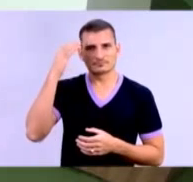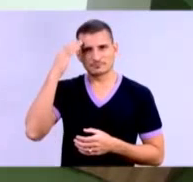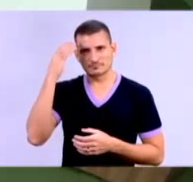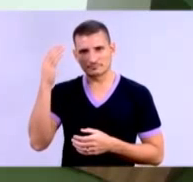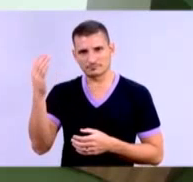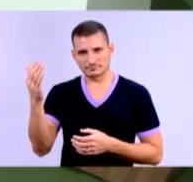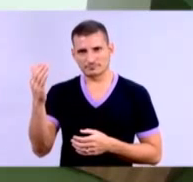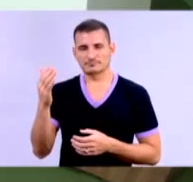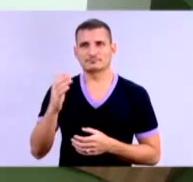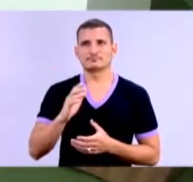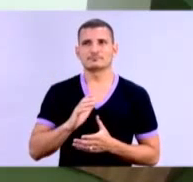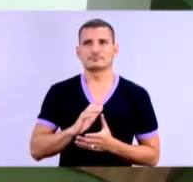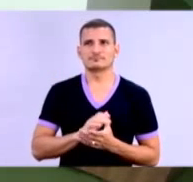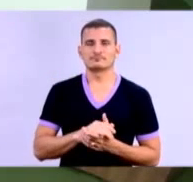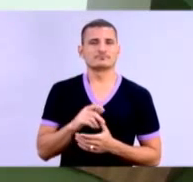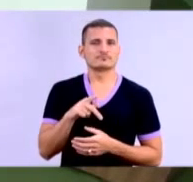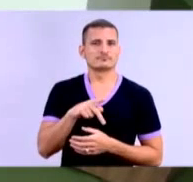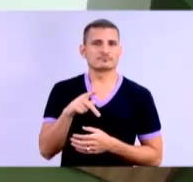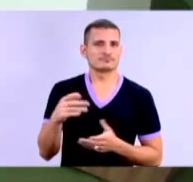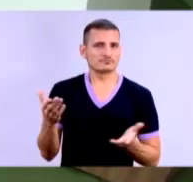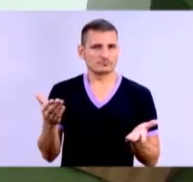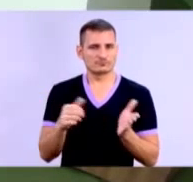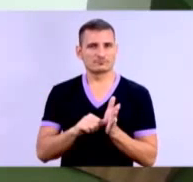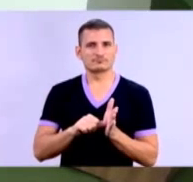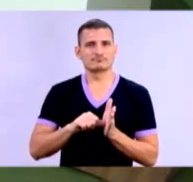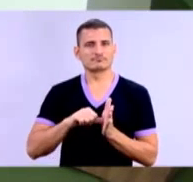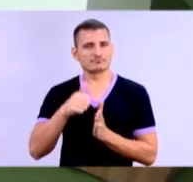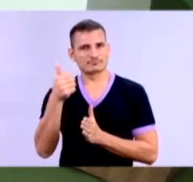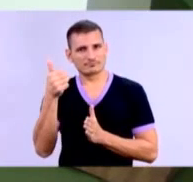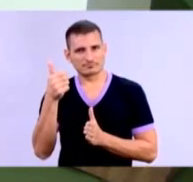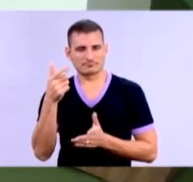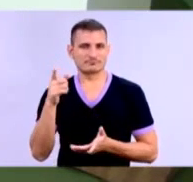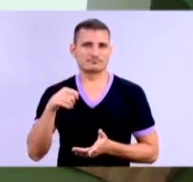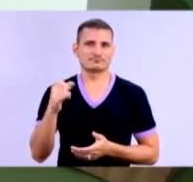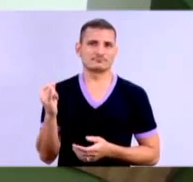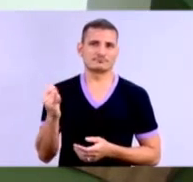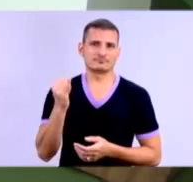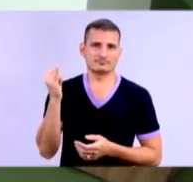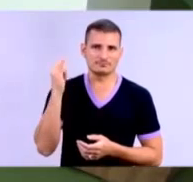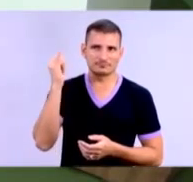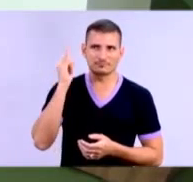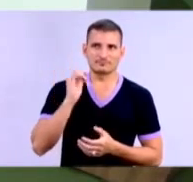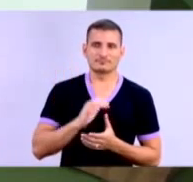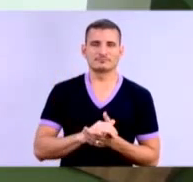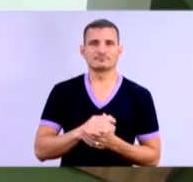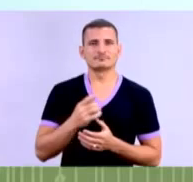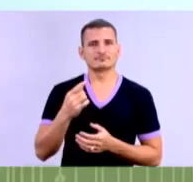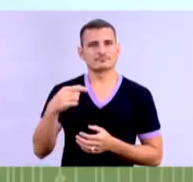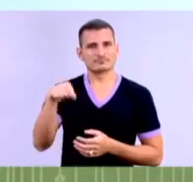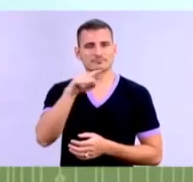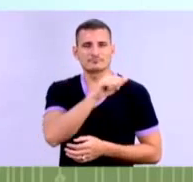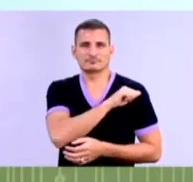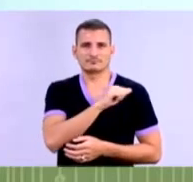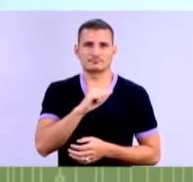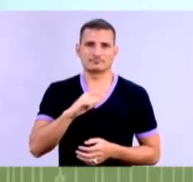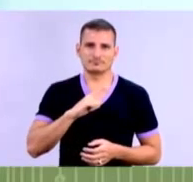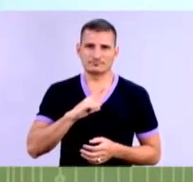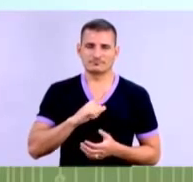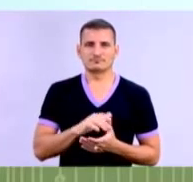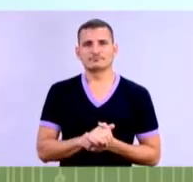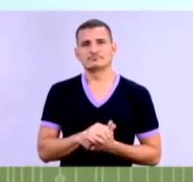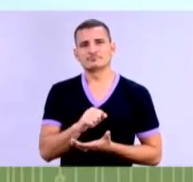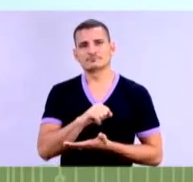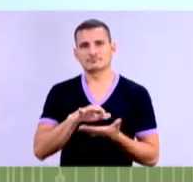por estar participando, sua estreia aqui conosco, mas é muito importante. E, alunos, lembre-se, vocês têm uma atividade no AVA para